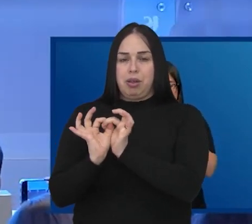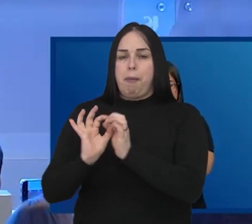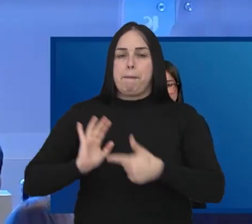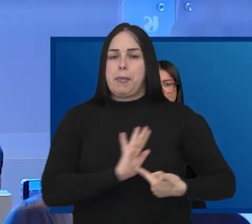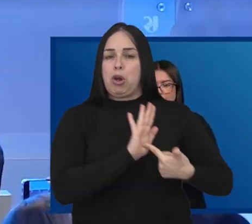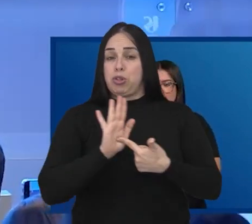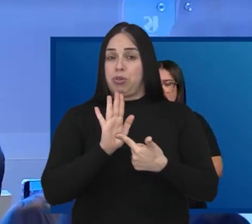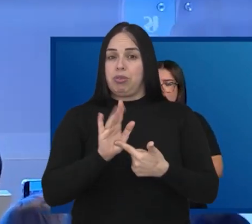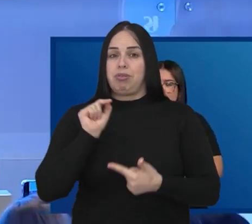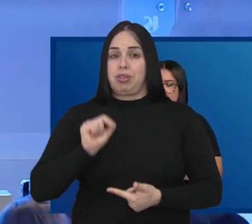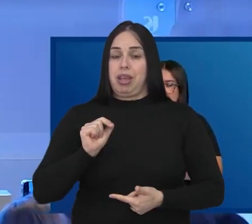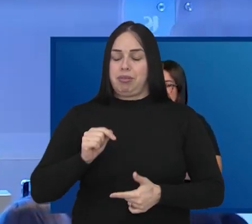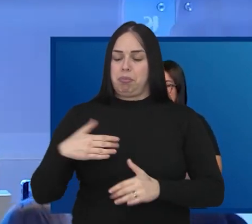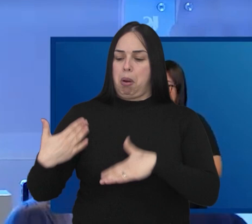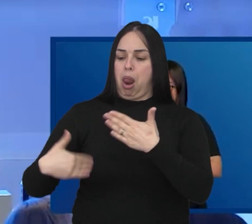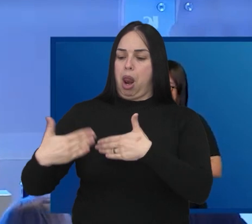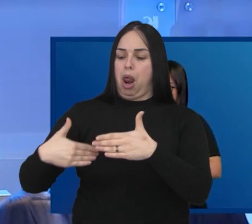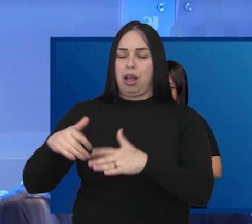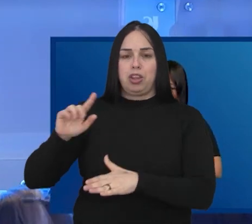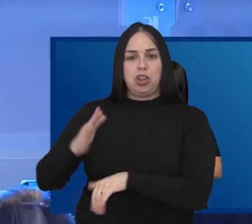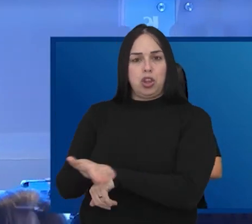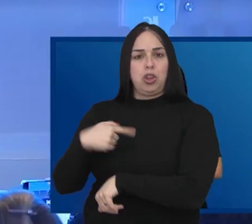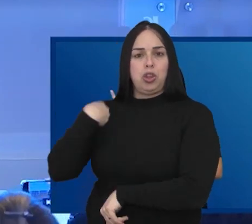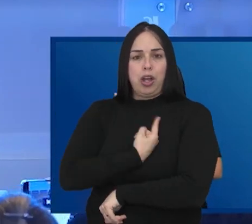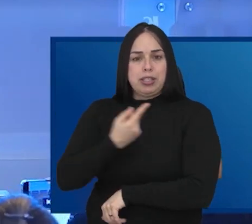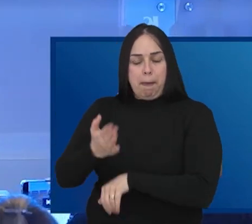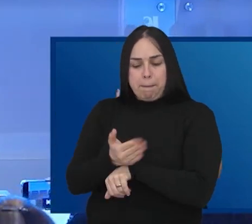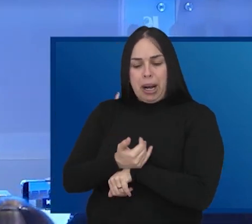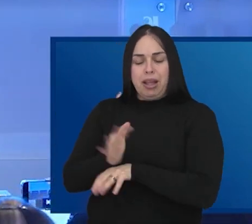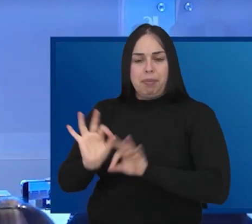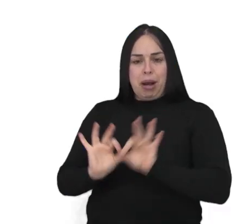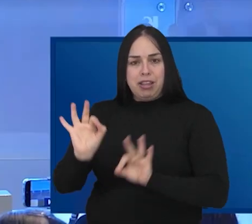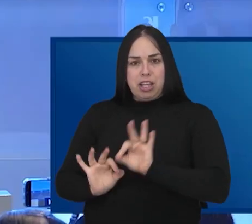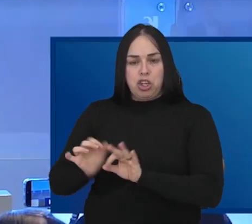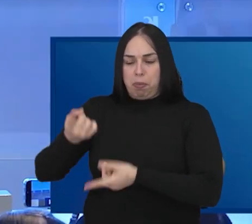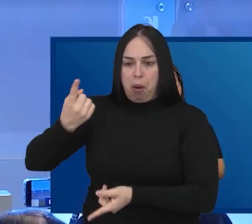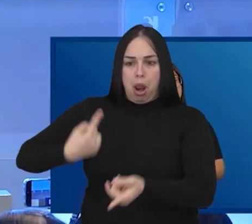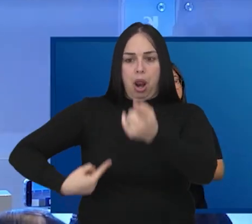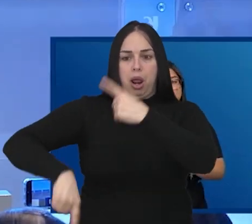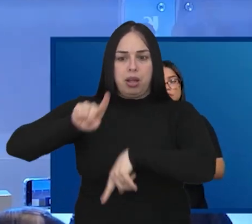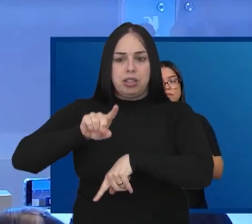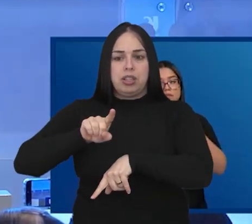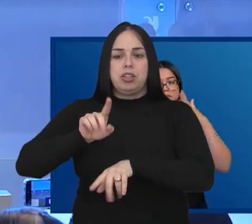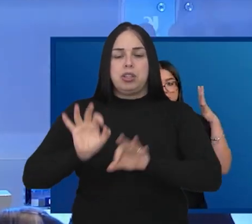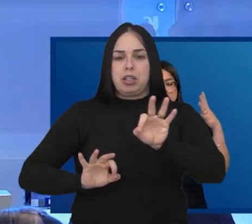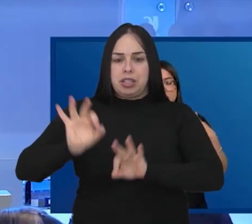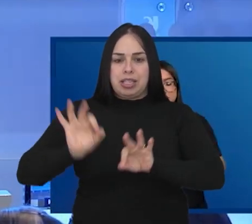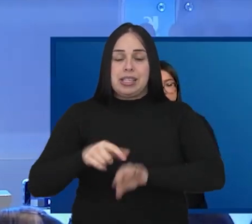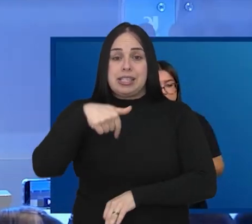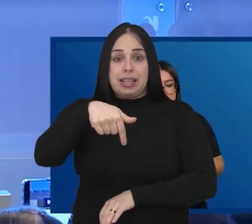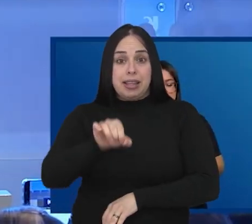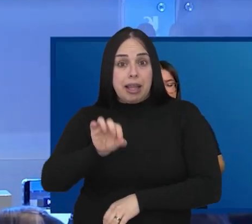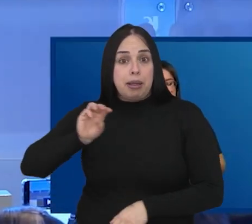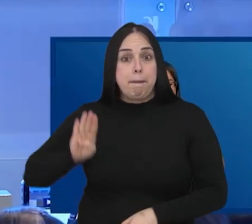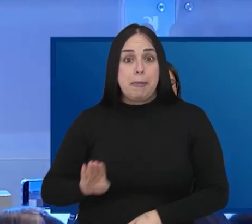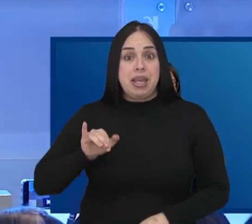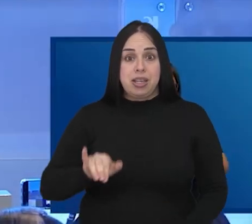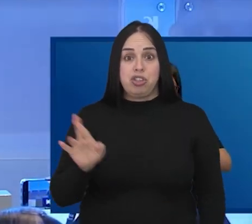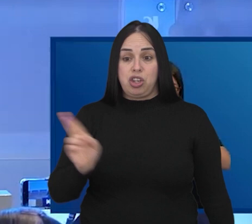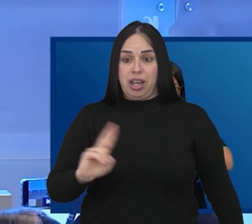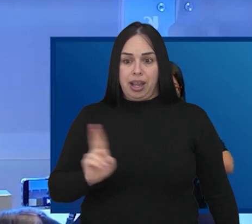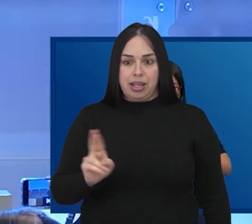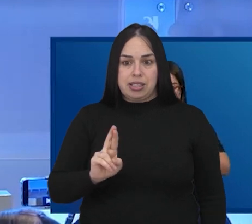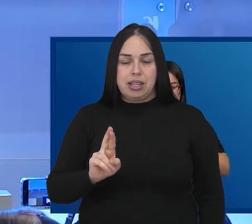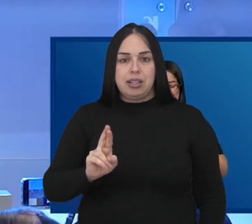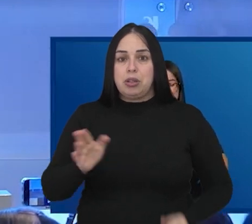Equatorial, traz para todos nós uma alavanca para acelerar tudo que a gente planejou. A gente tem um plano de investimento robusto para fazer, 70 bilhões